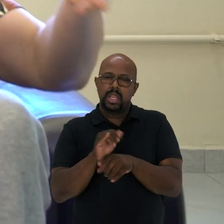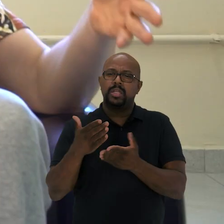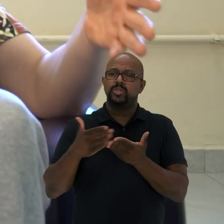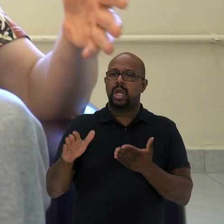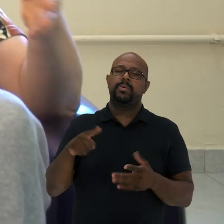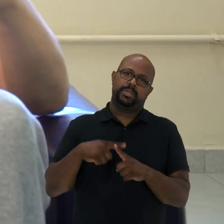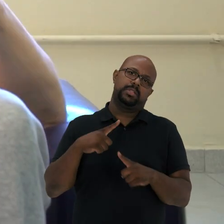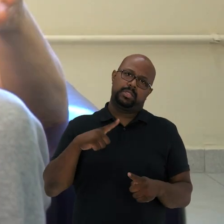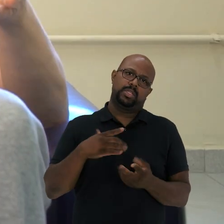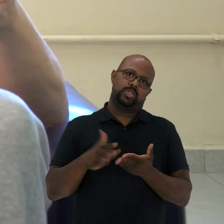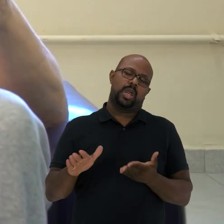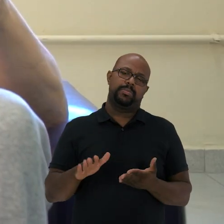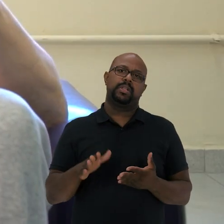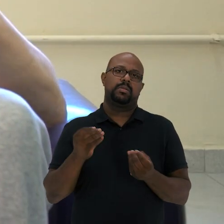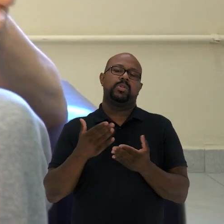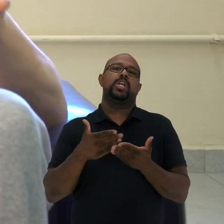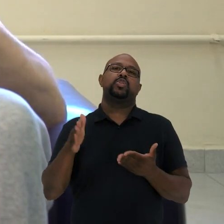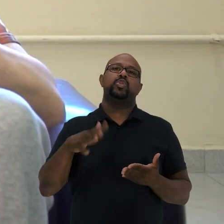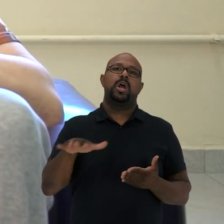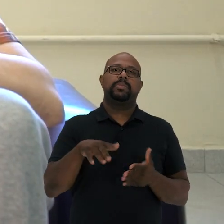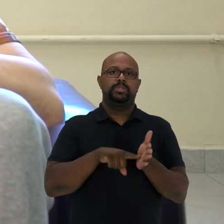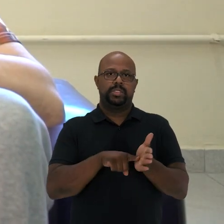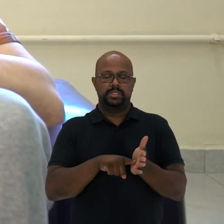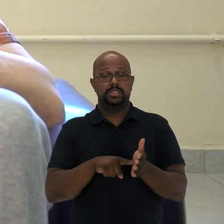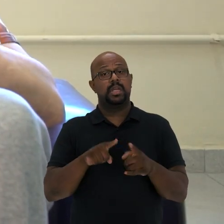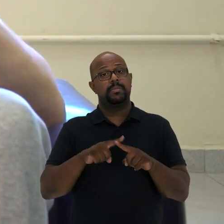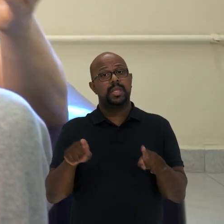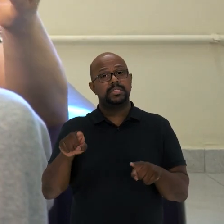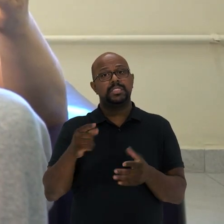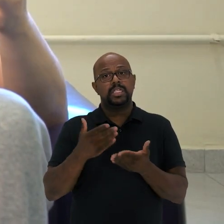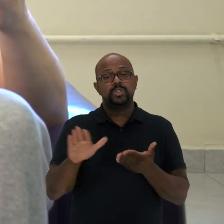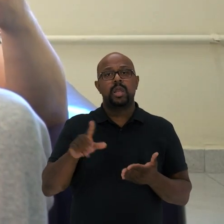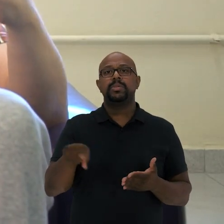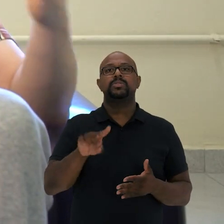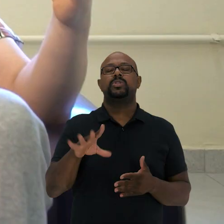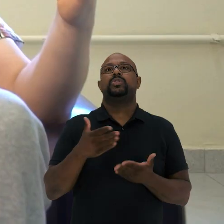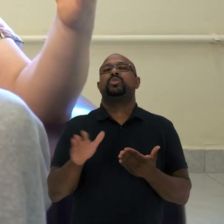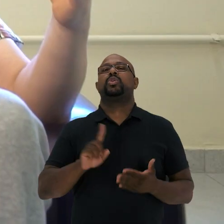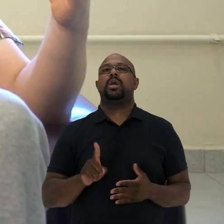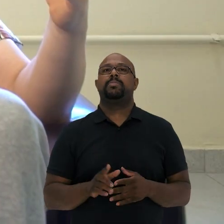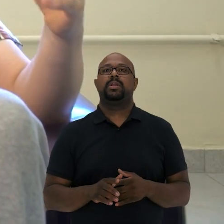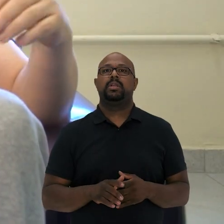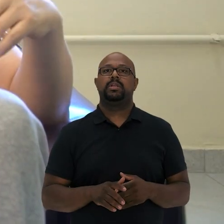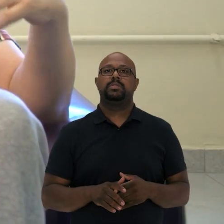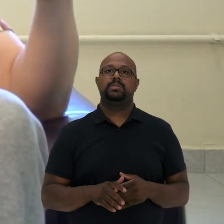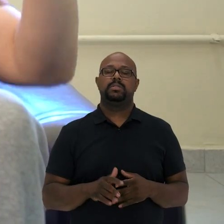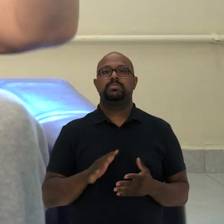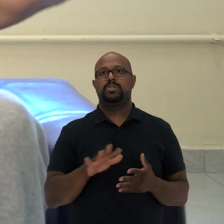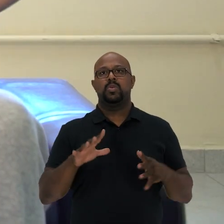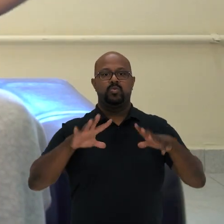aquilo que é sobra, tu tem sobra, entendeu? Tem muita sobra de pesquisa. Só que essa sobra acabou não sendo sobra.